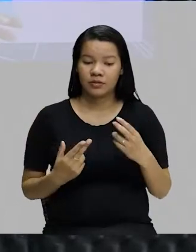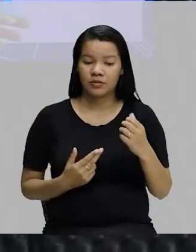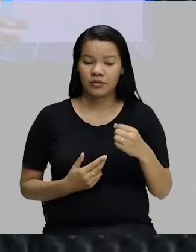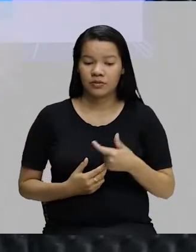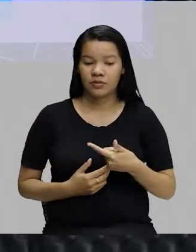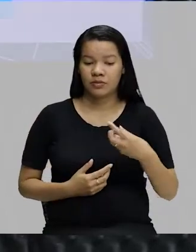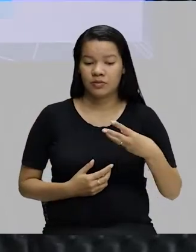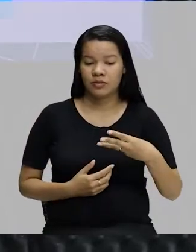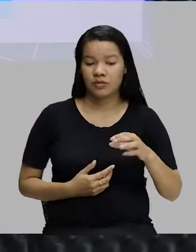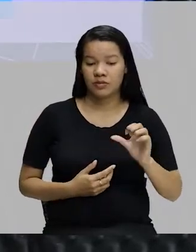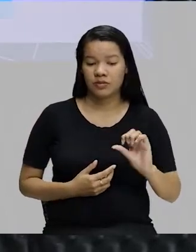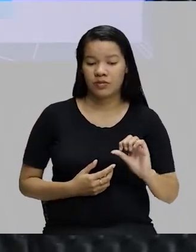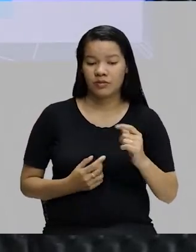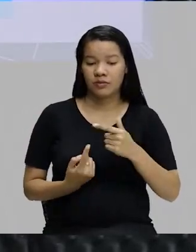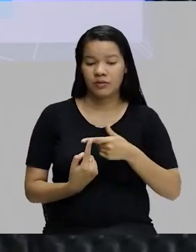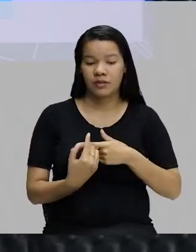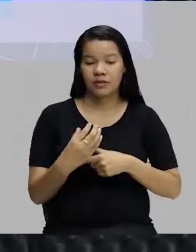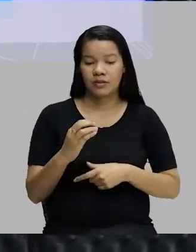239 mais 0,